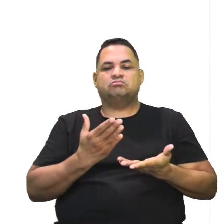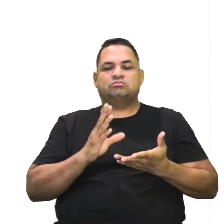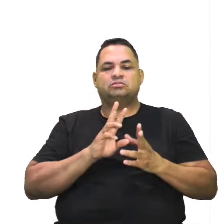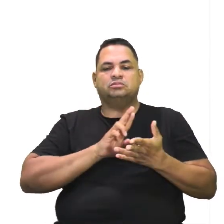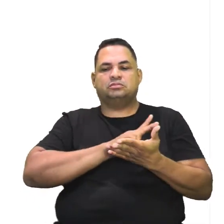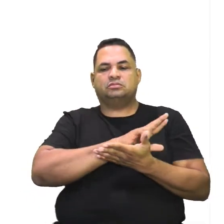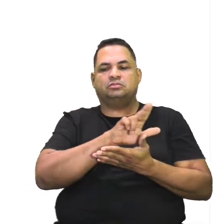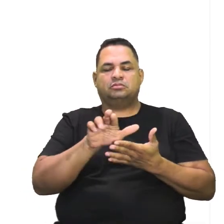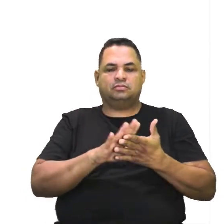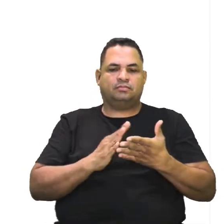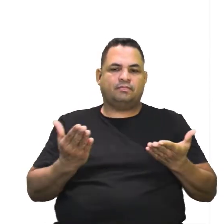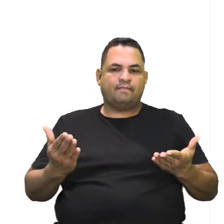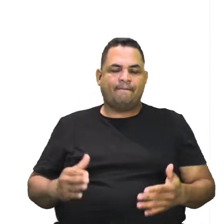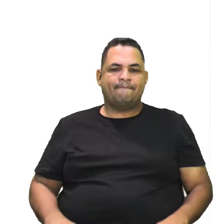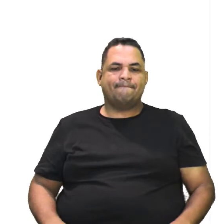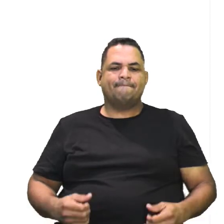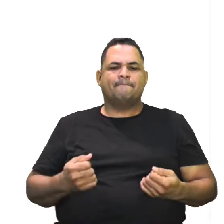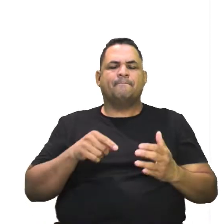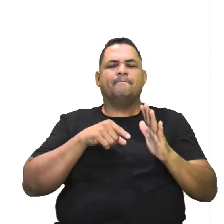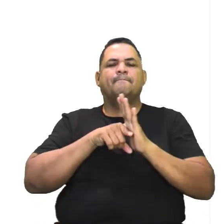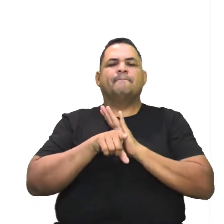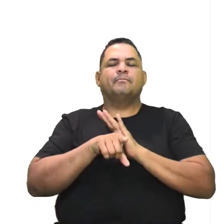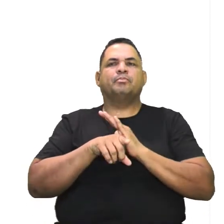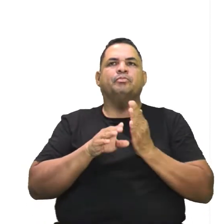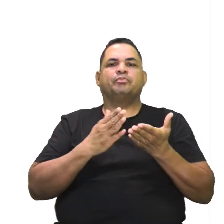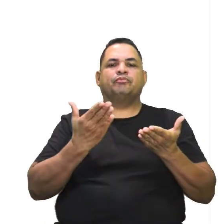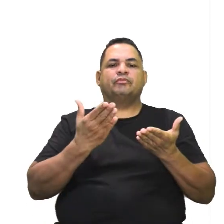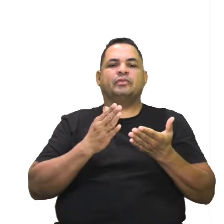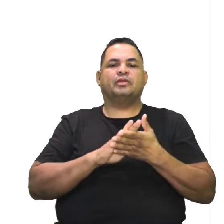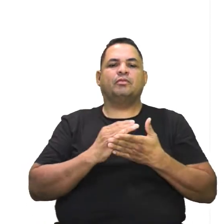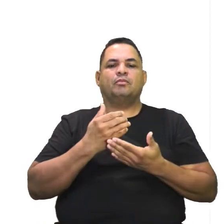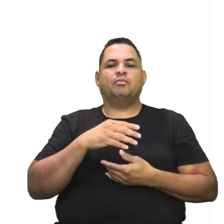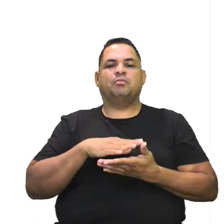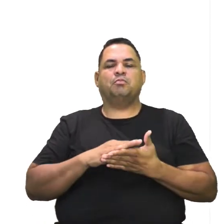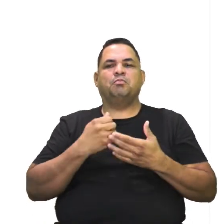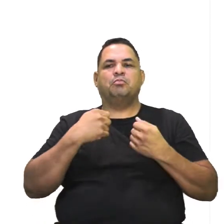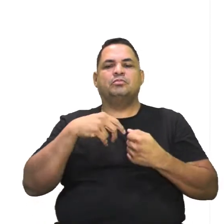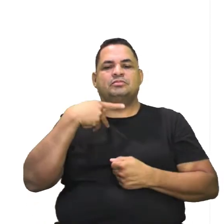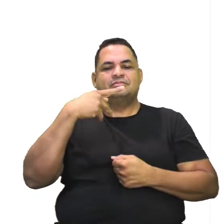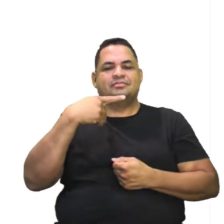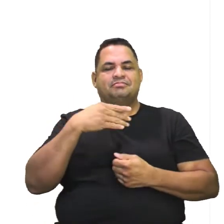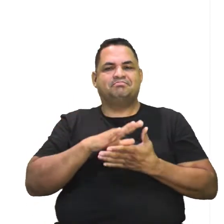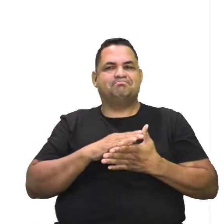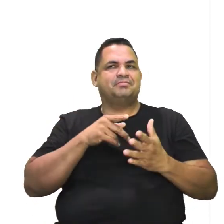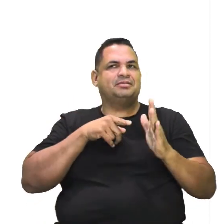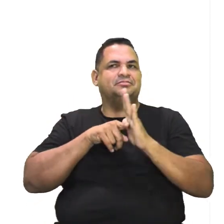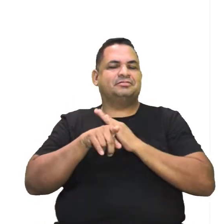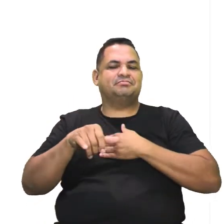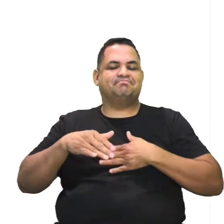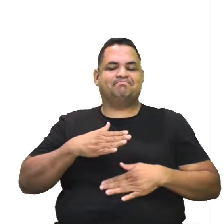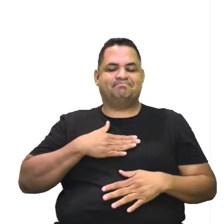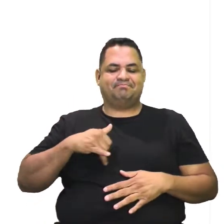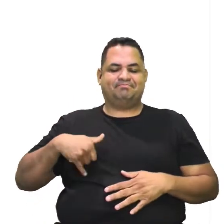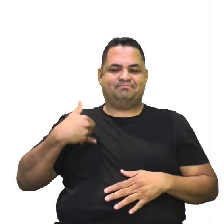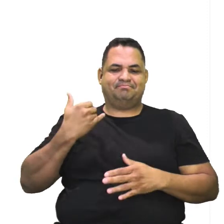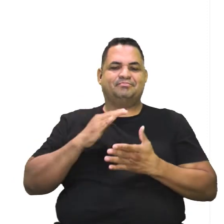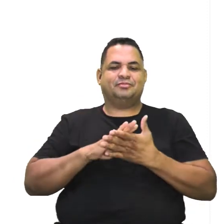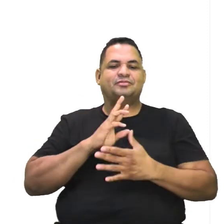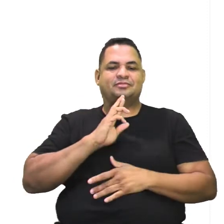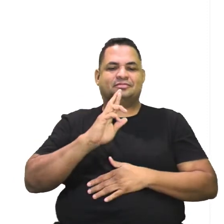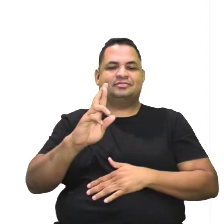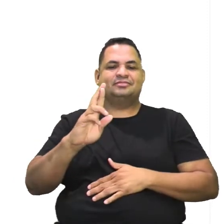trabalhando de diversas formas, né? Então se alguém perguntar a minha idade, eu posso responder em semestres? Pode. Essa pessoa é boa em matemática?